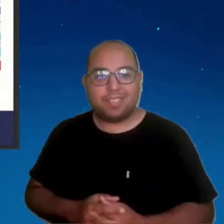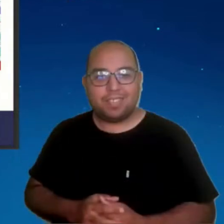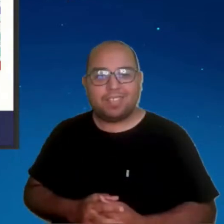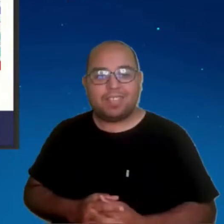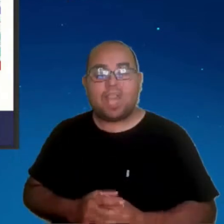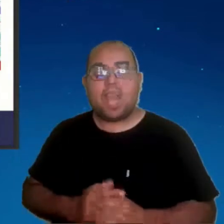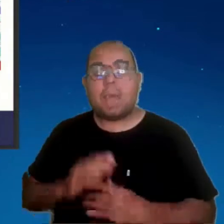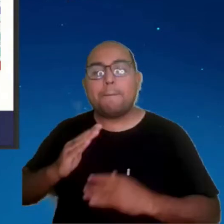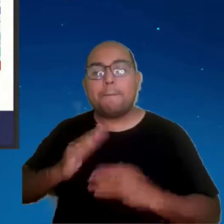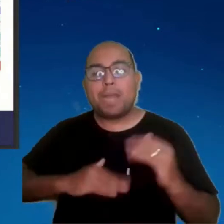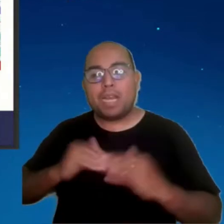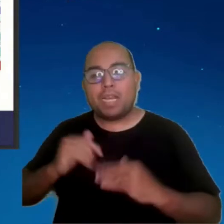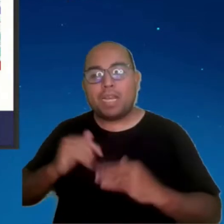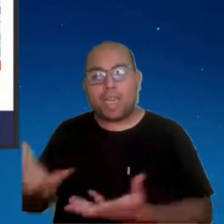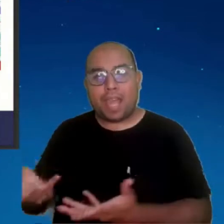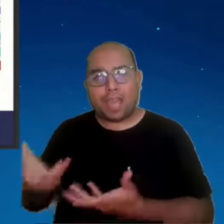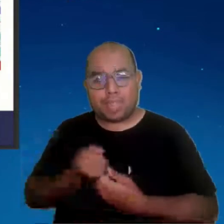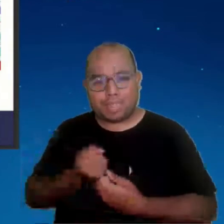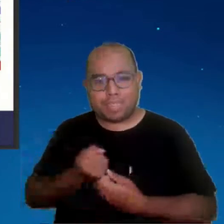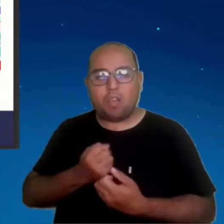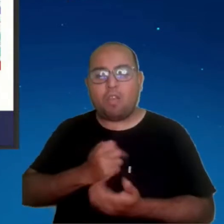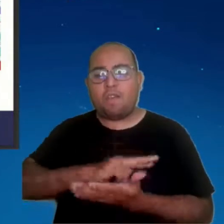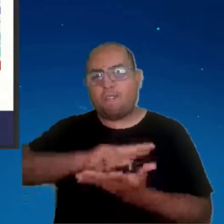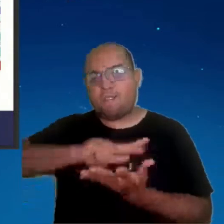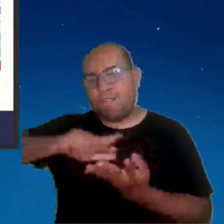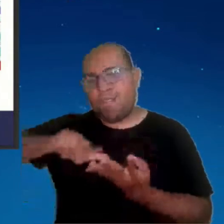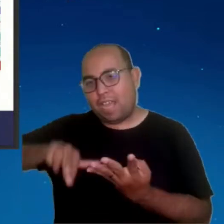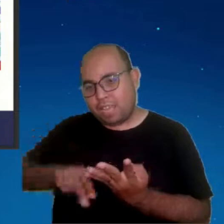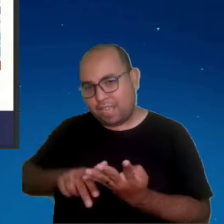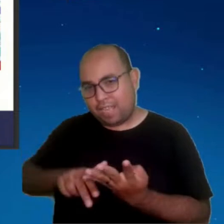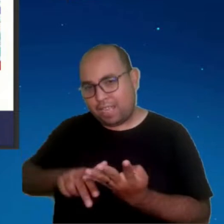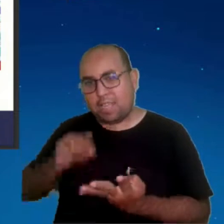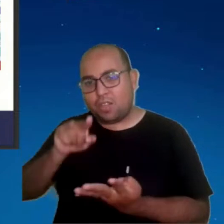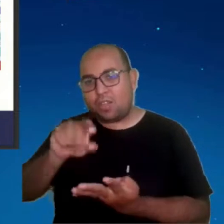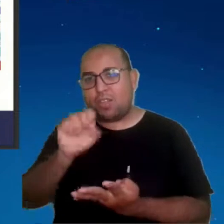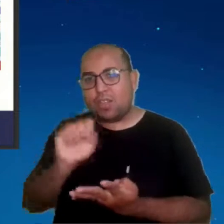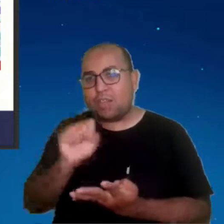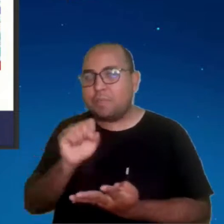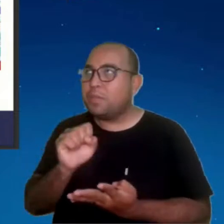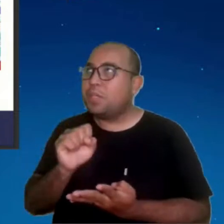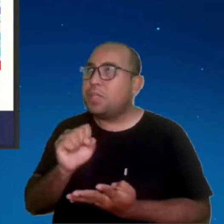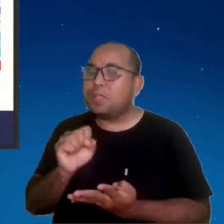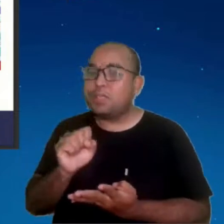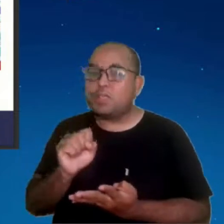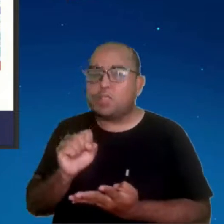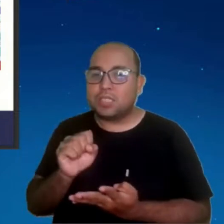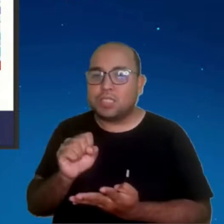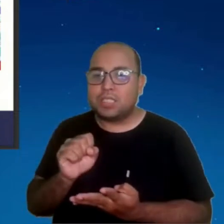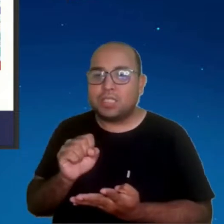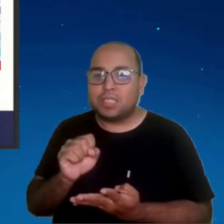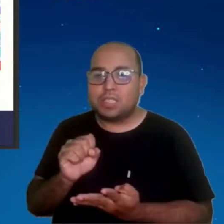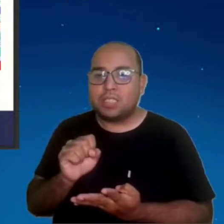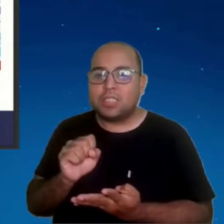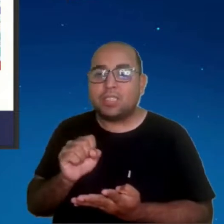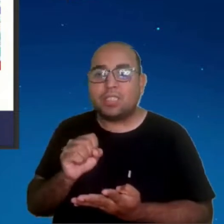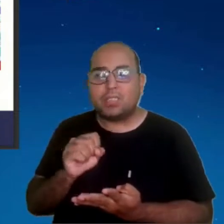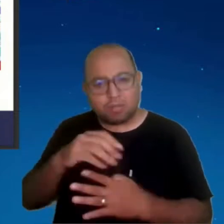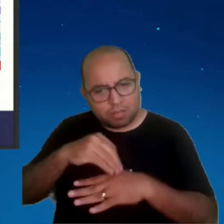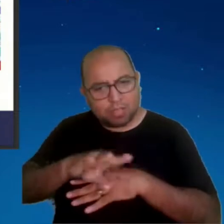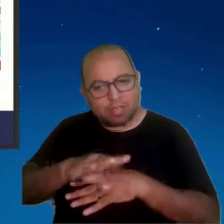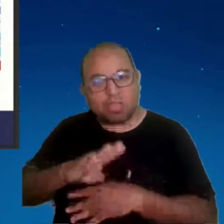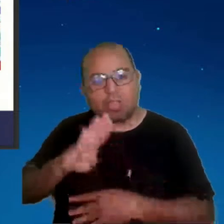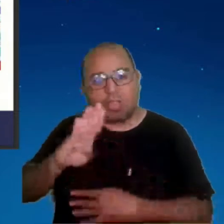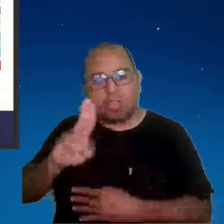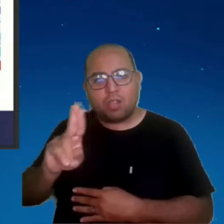de retenção são muitas. Vocês podem... Assim, Marisa, mas eu não tenho budget. Tem um budget, olha só.